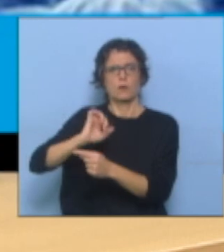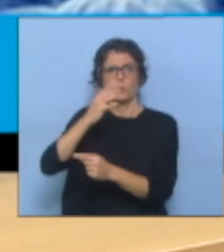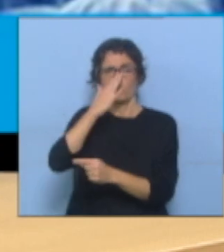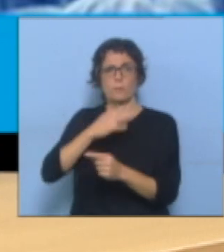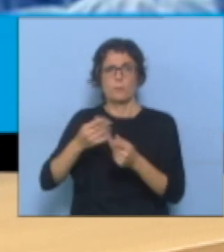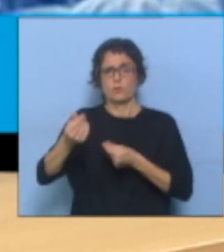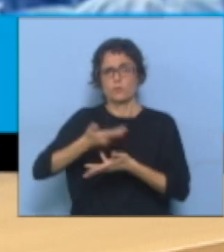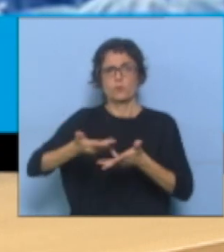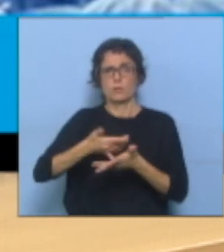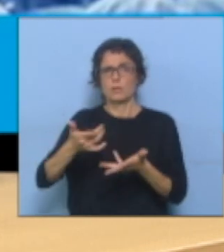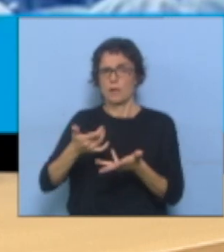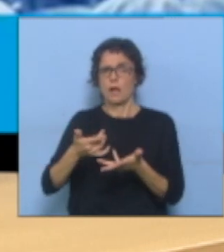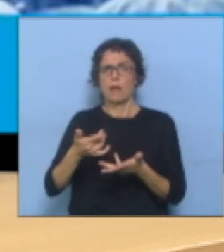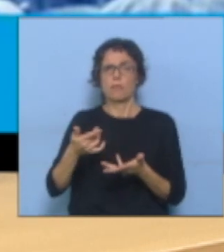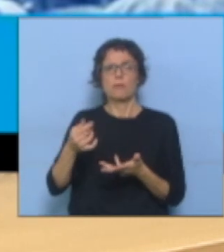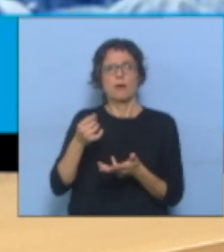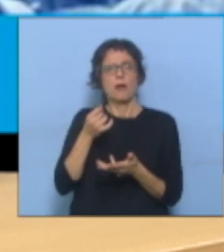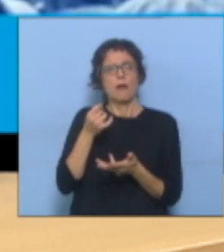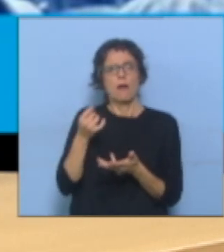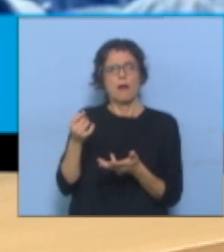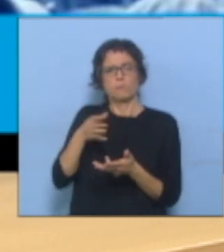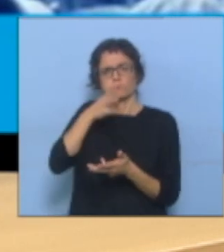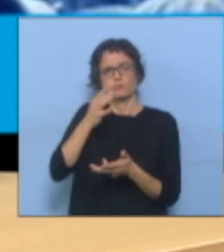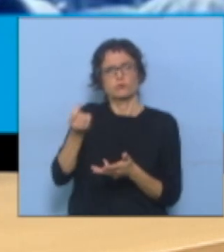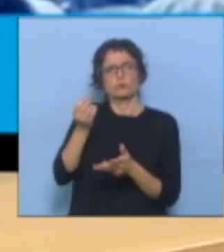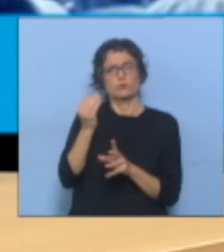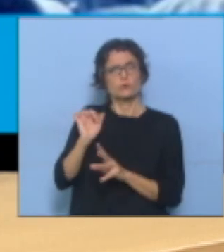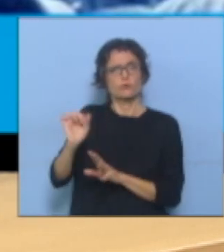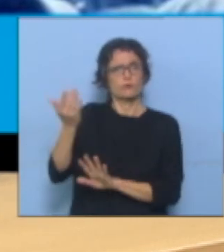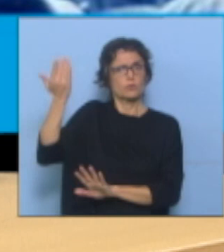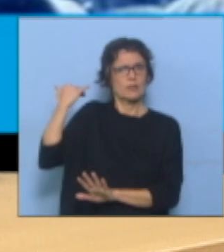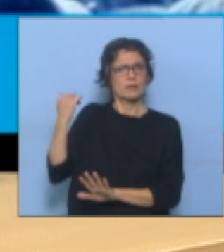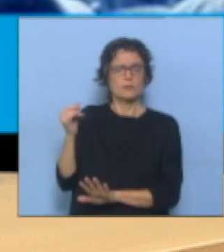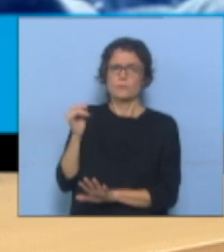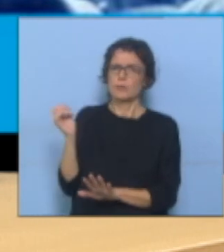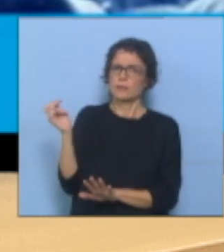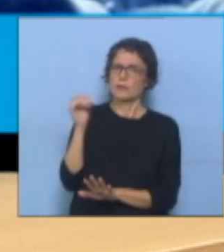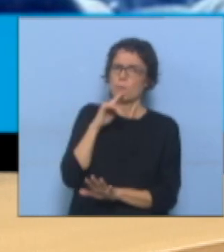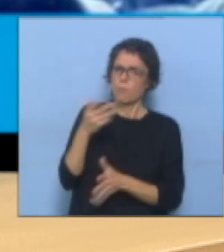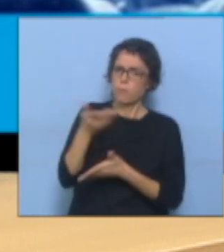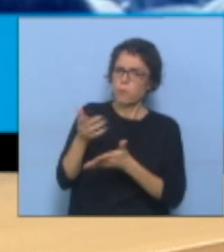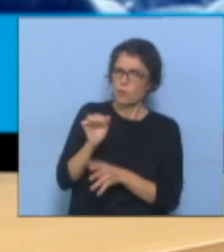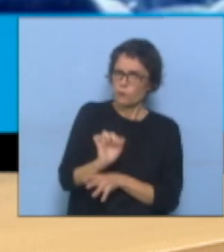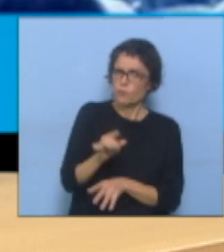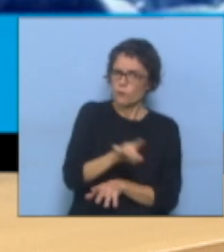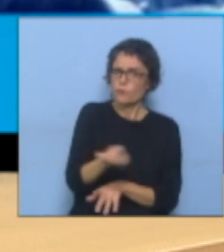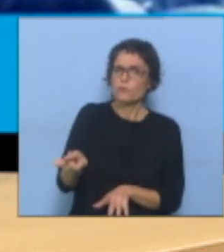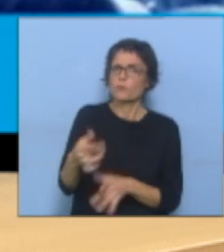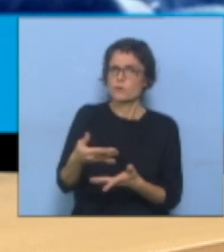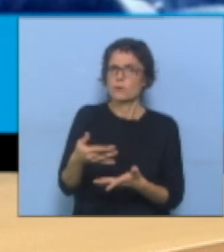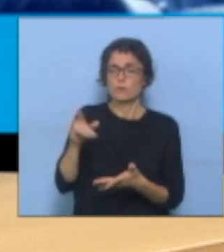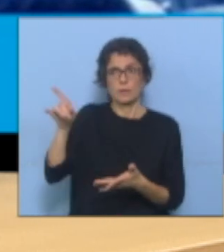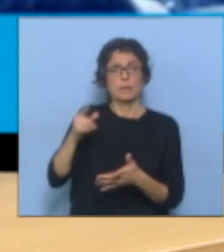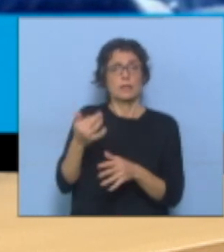hoje teria para vos dizer, ele que neste local, Assis e seus arredores, largou as suas